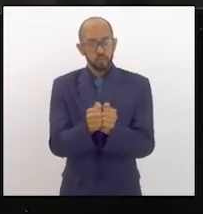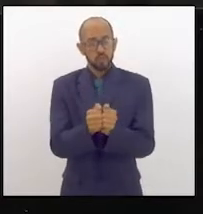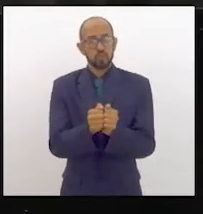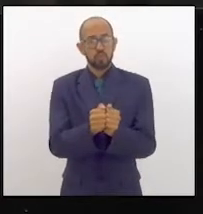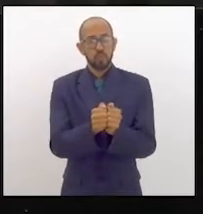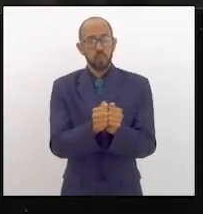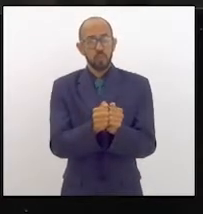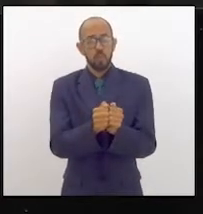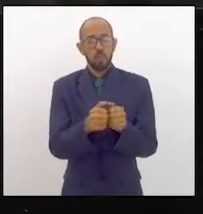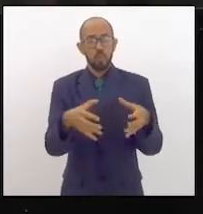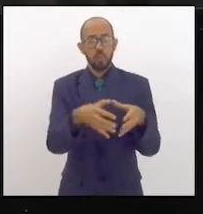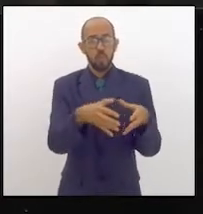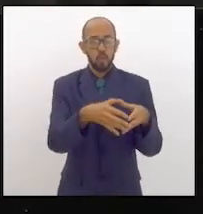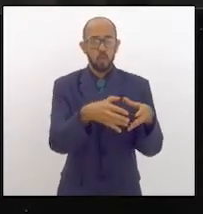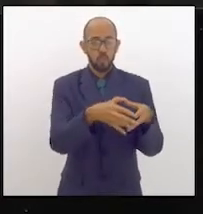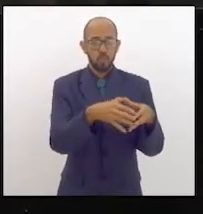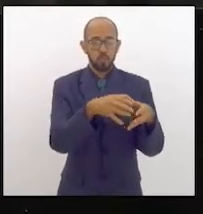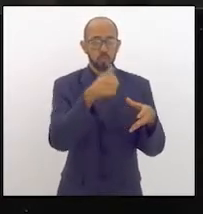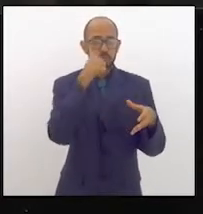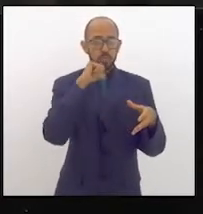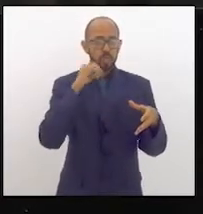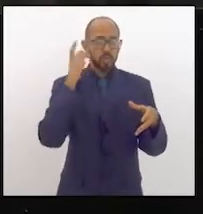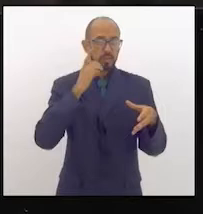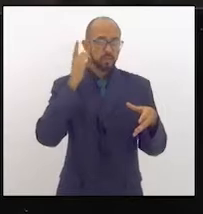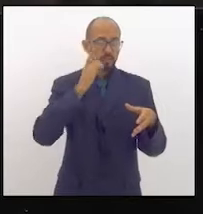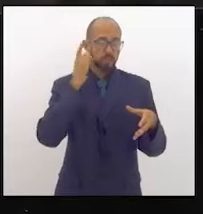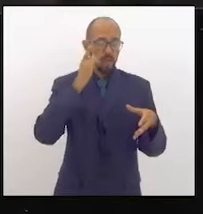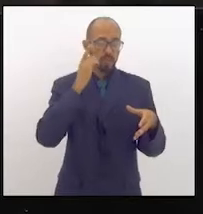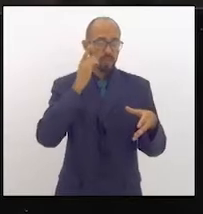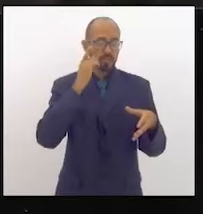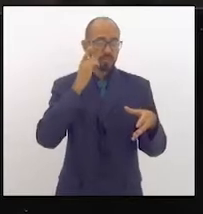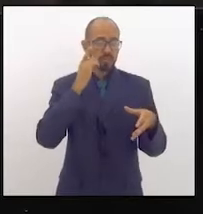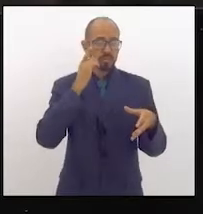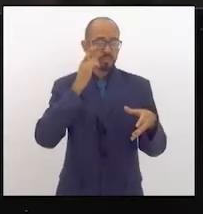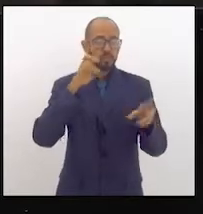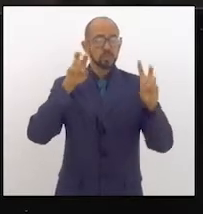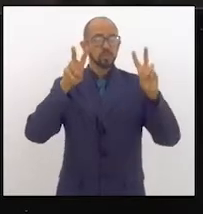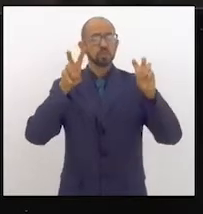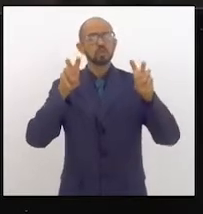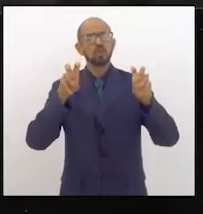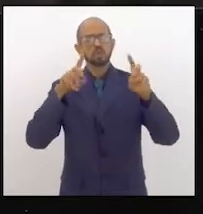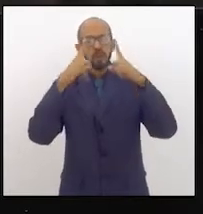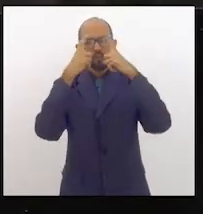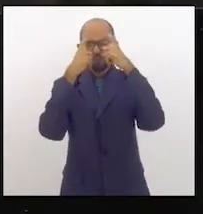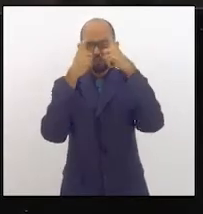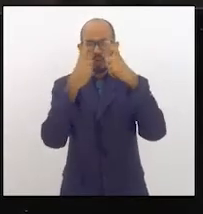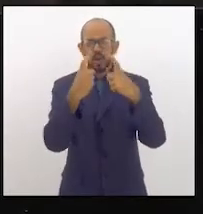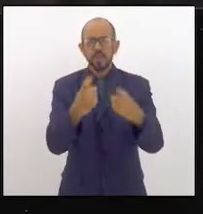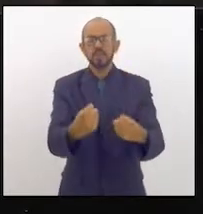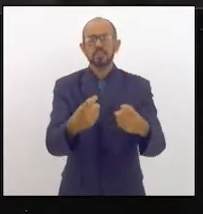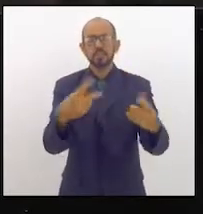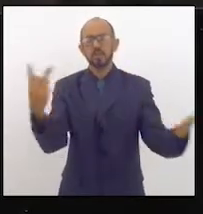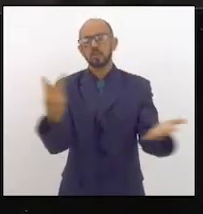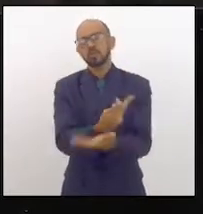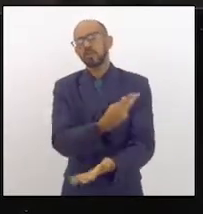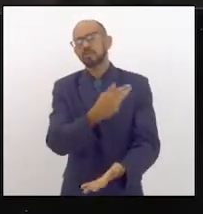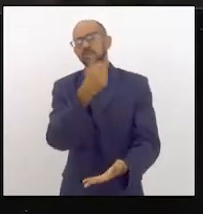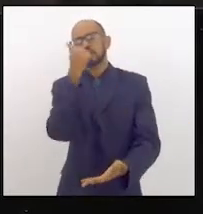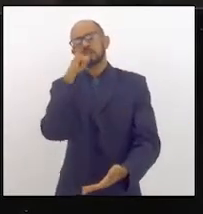feminina desta casa sobre a violência que atinge as mulheres